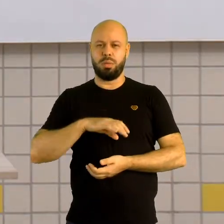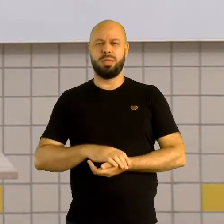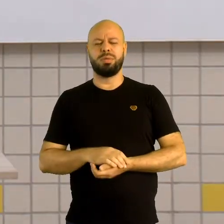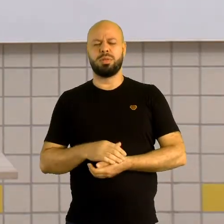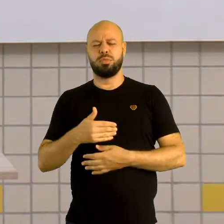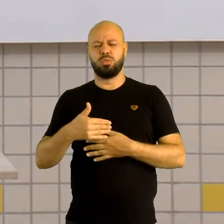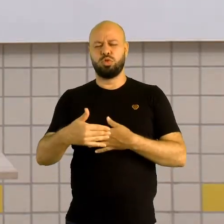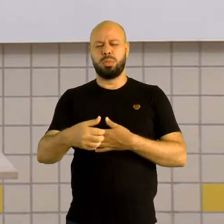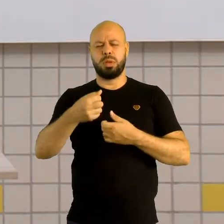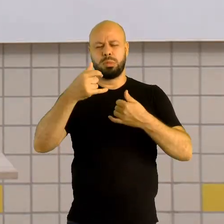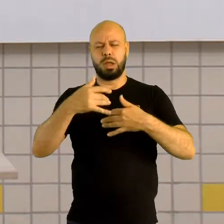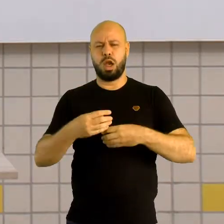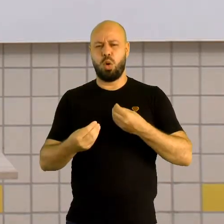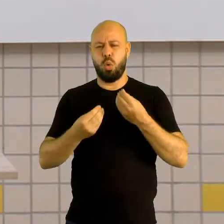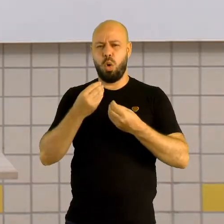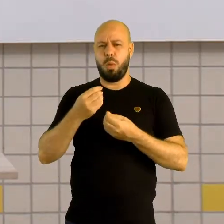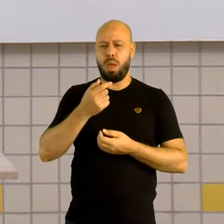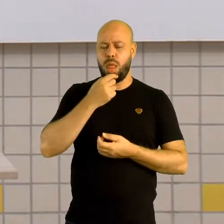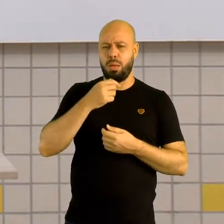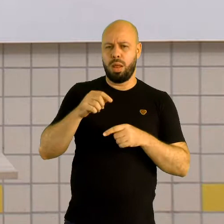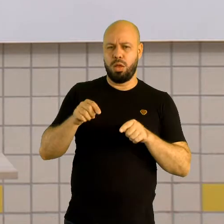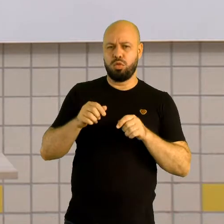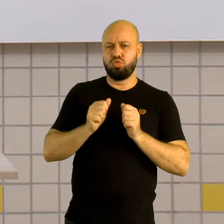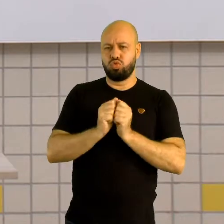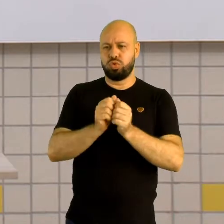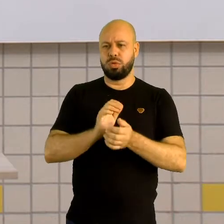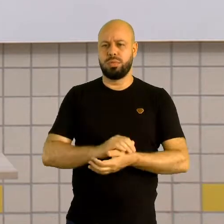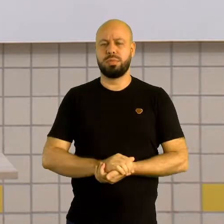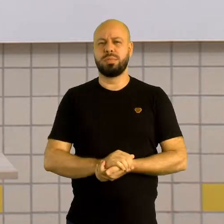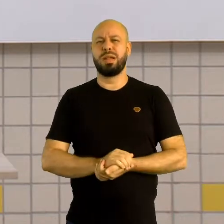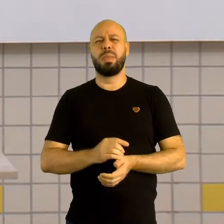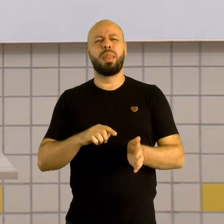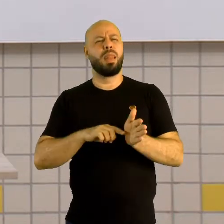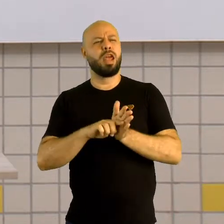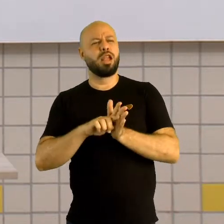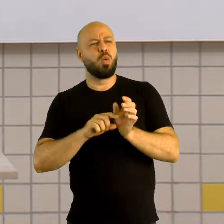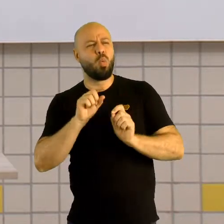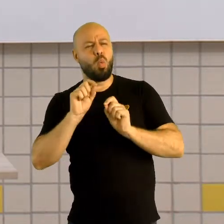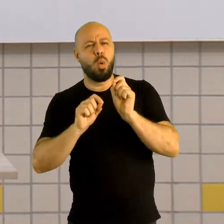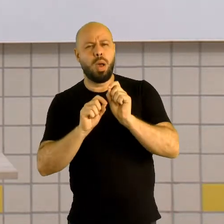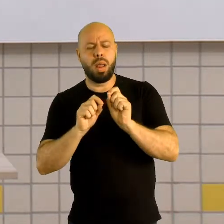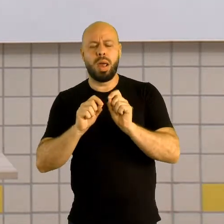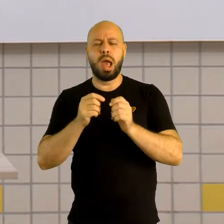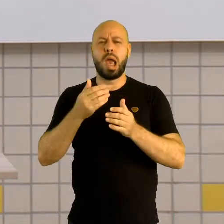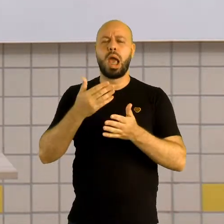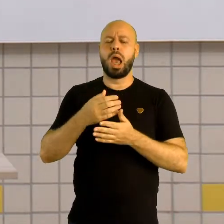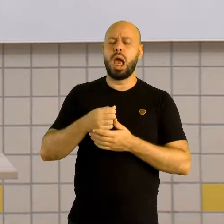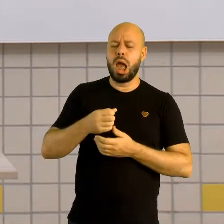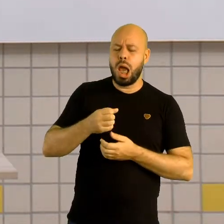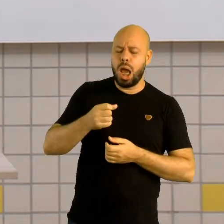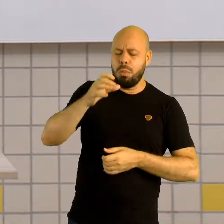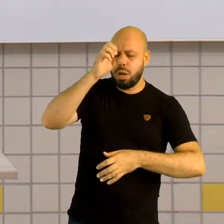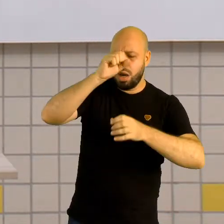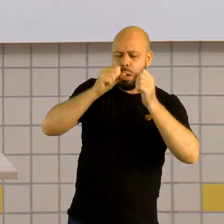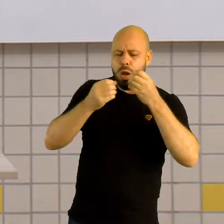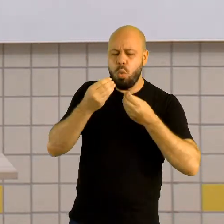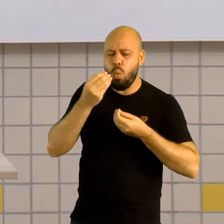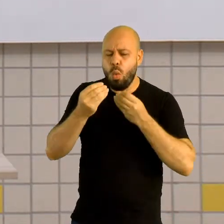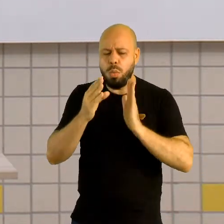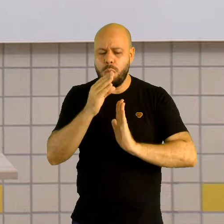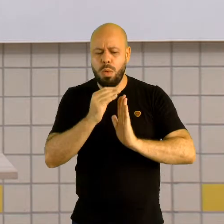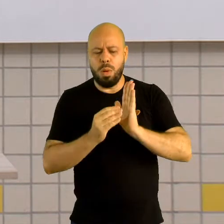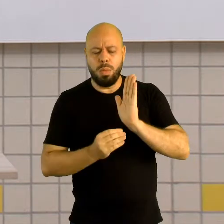talk about WH questions. All right? Hoje nós vamos falar dos